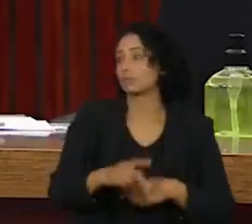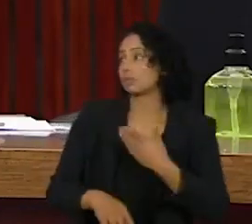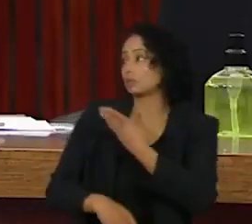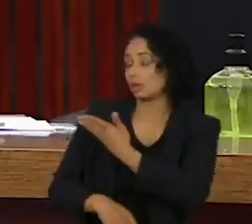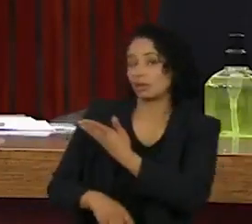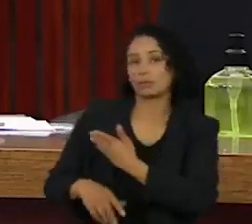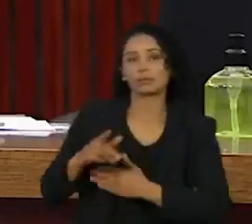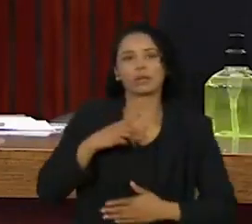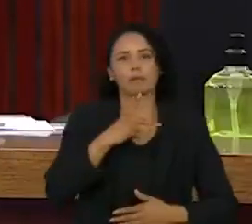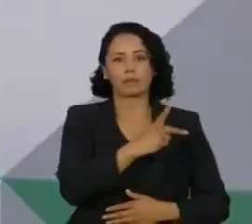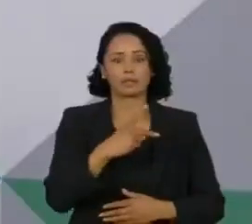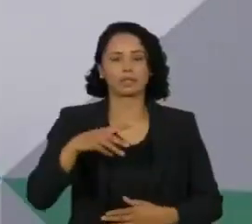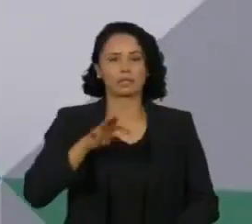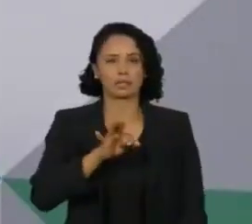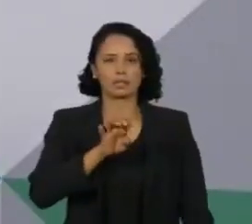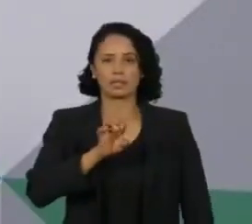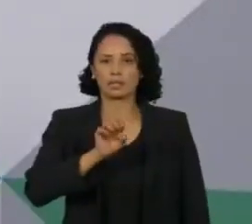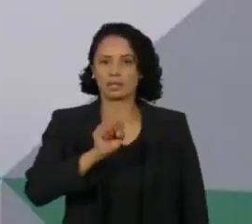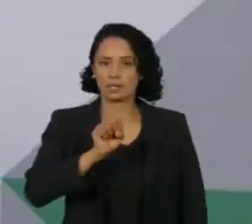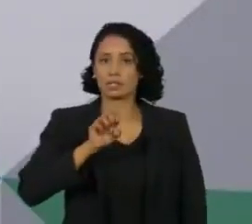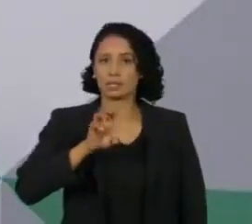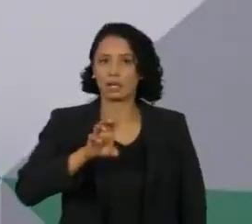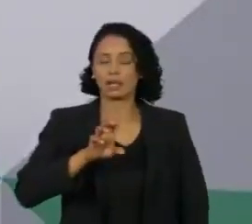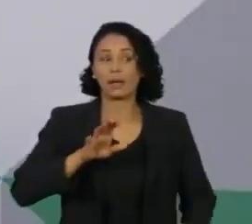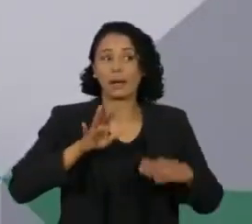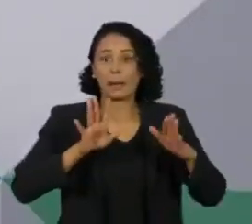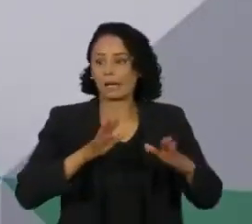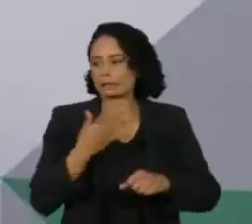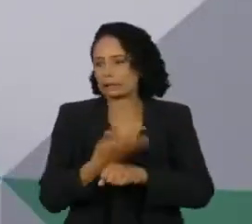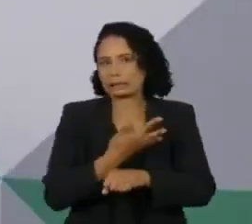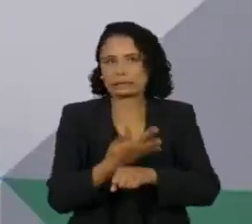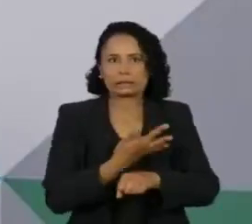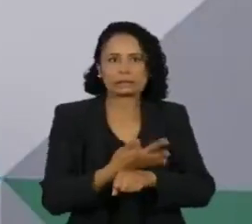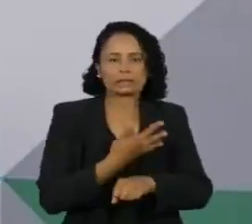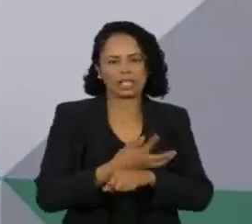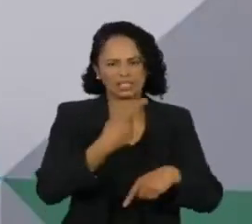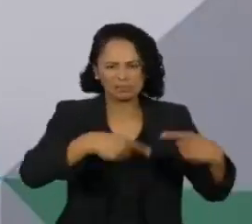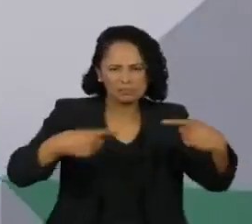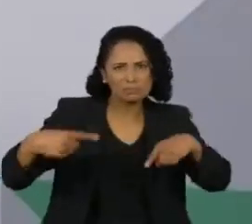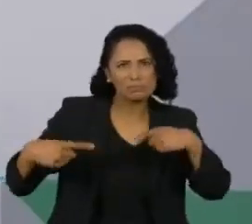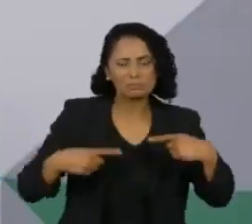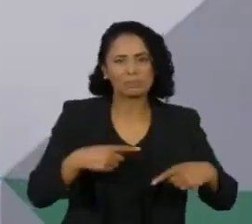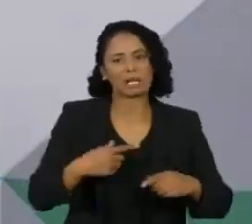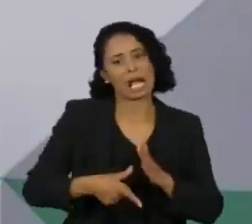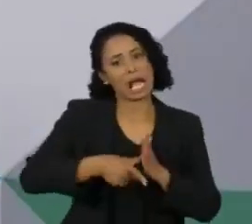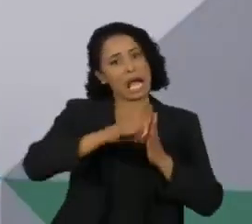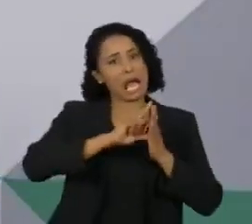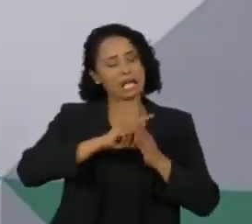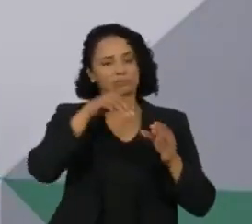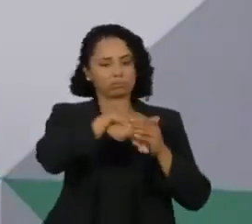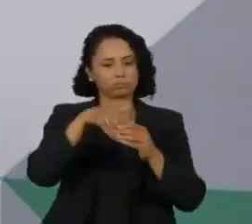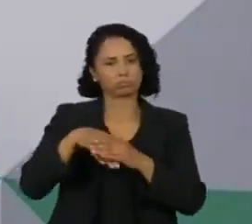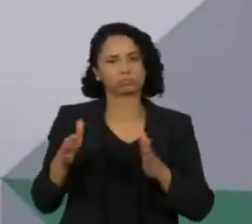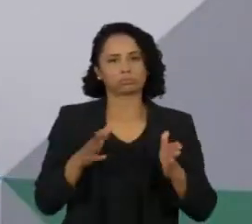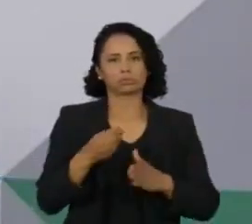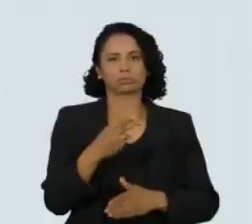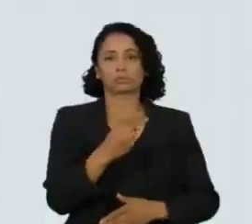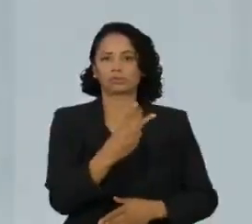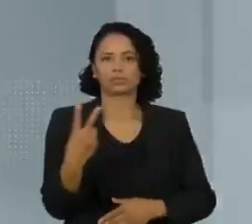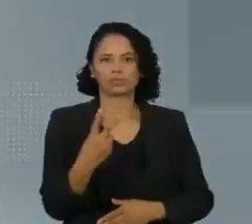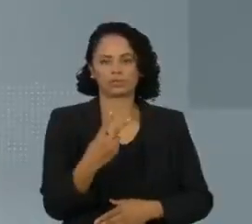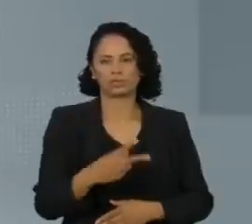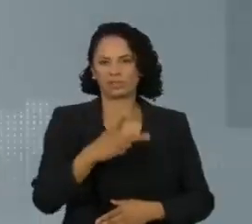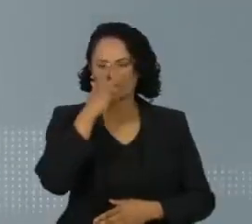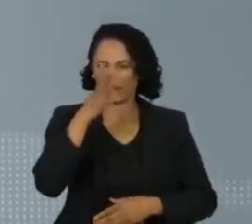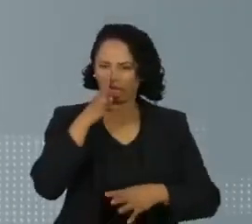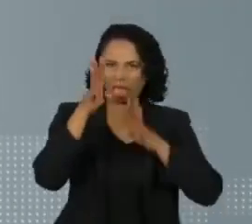TSE, mas enfrenta a resistência de Ricardo Lewandowski, que diz que a discussão às vésperas da eleição de 2022 é casuísmo.